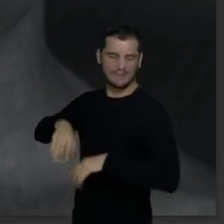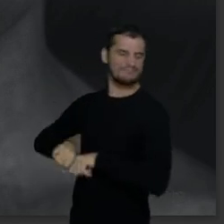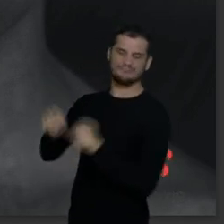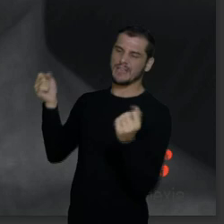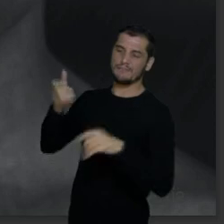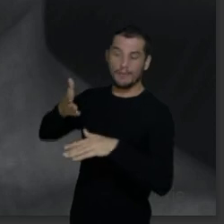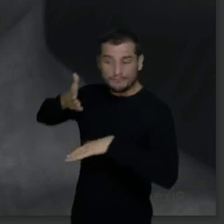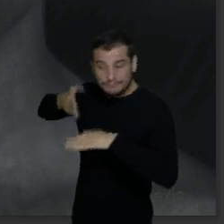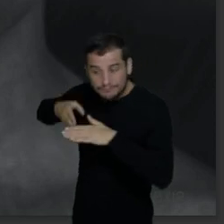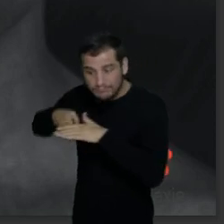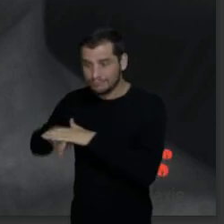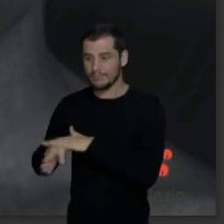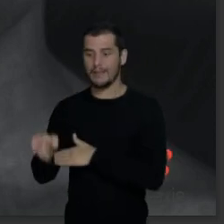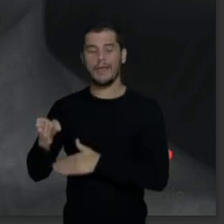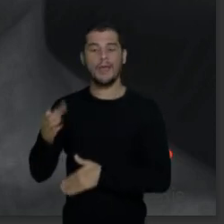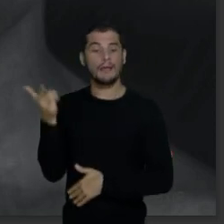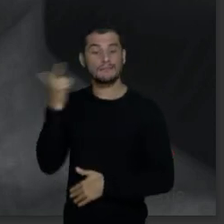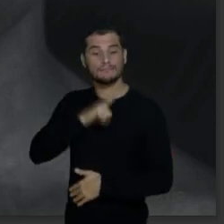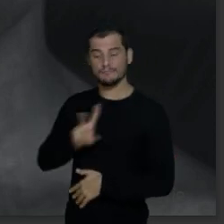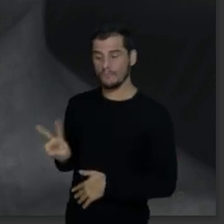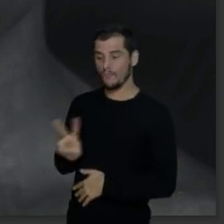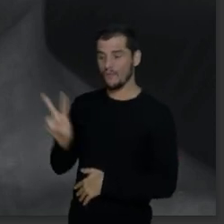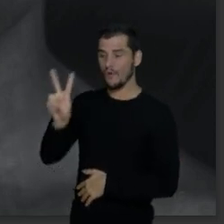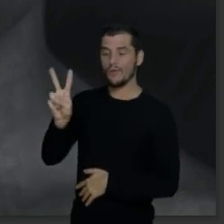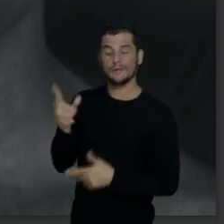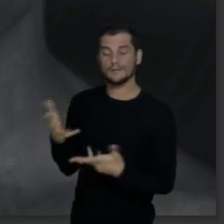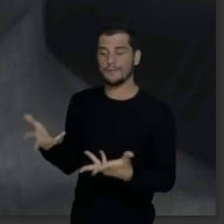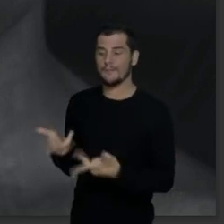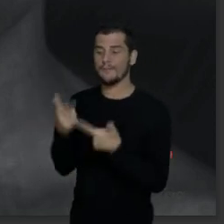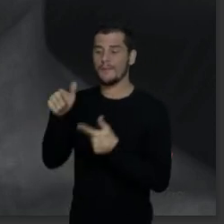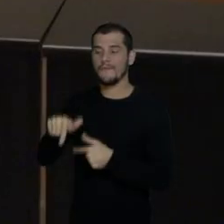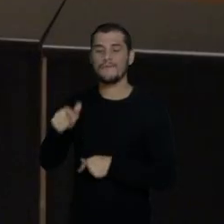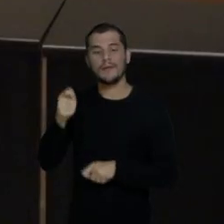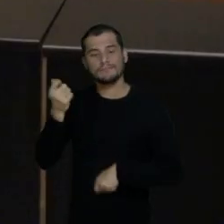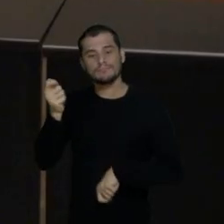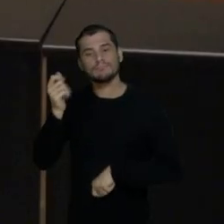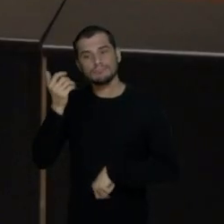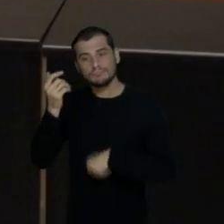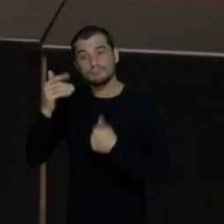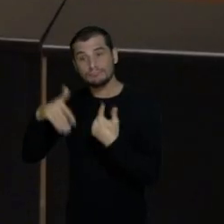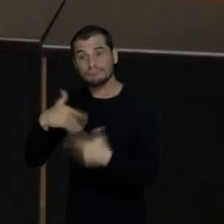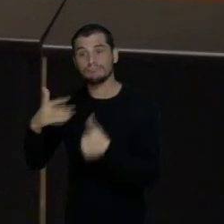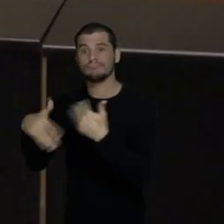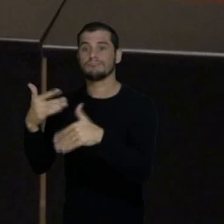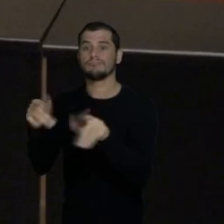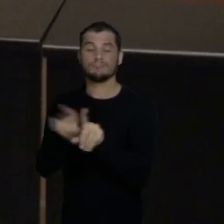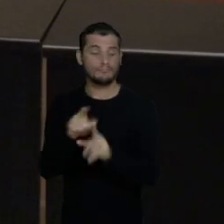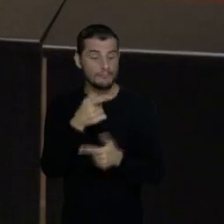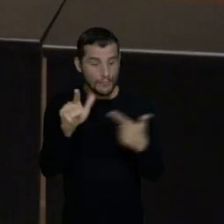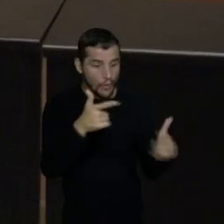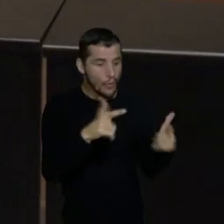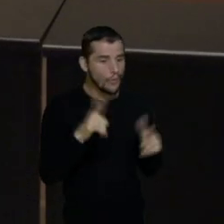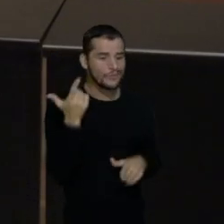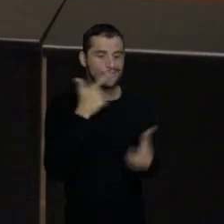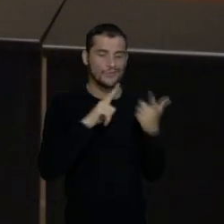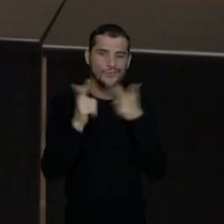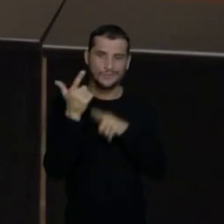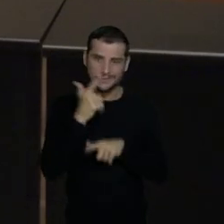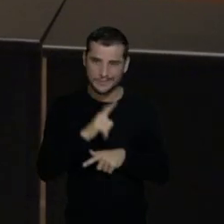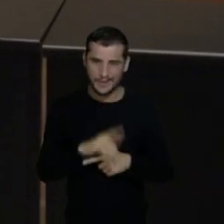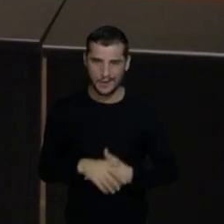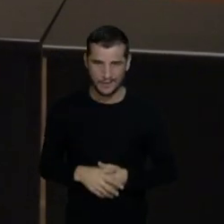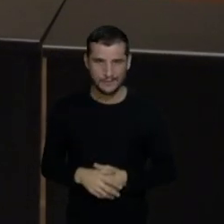você começa a as coisas bacanas uma ou outra coisa outras coisas vem né